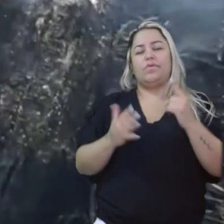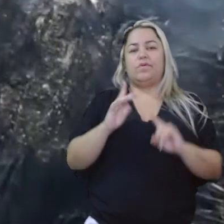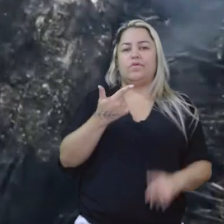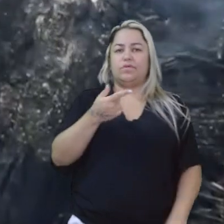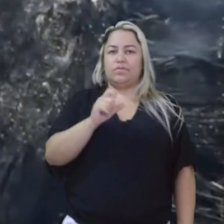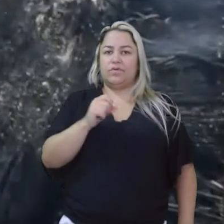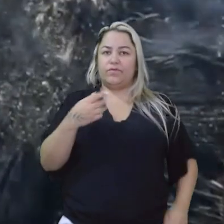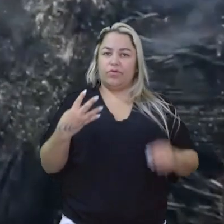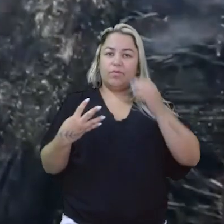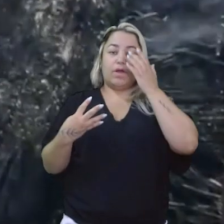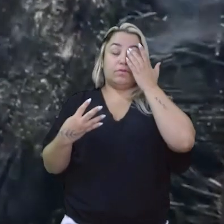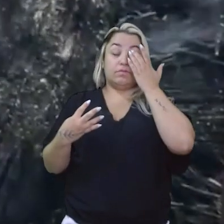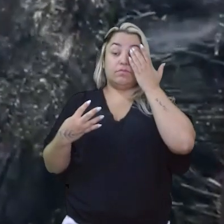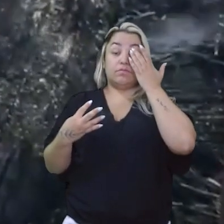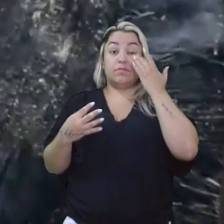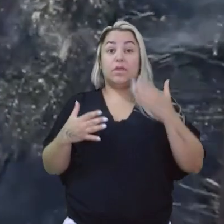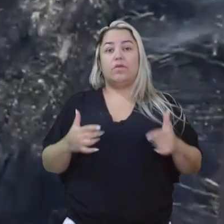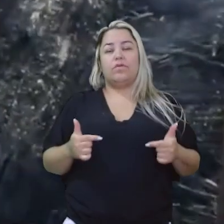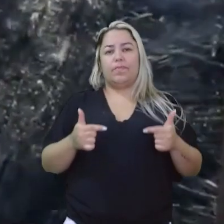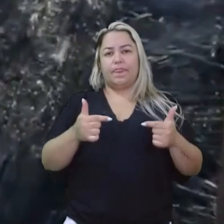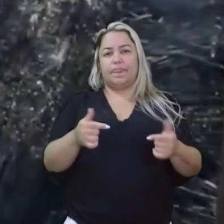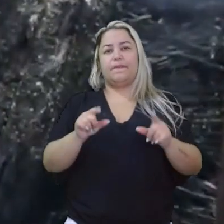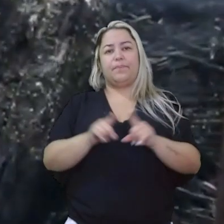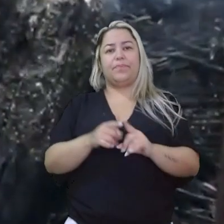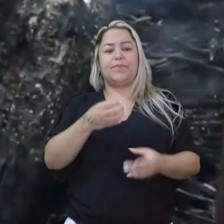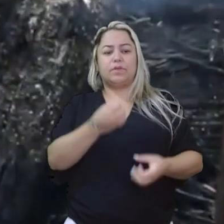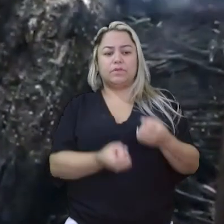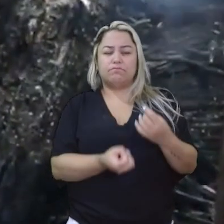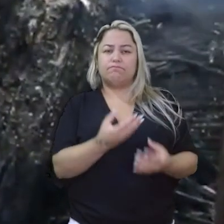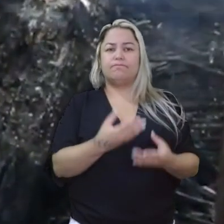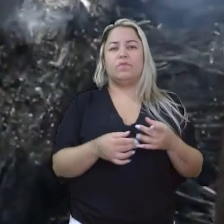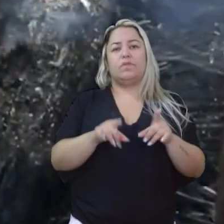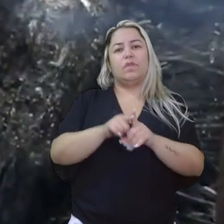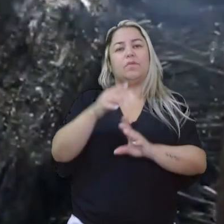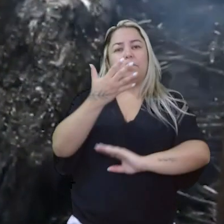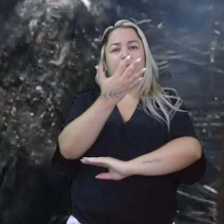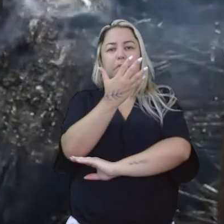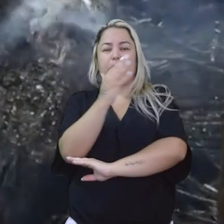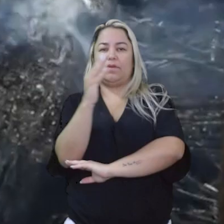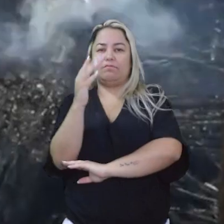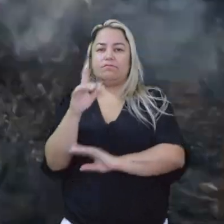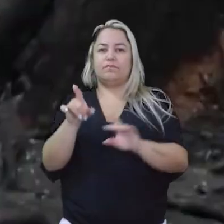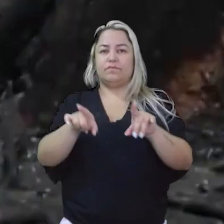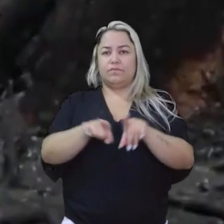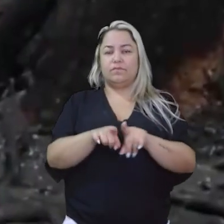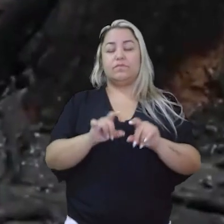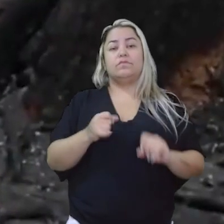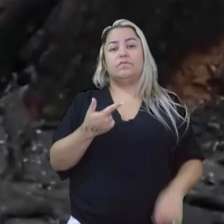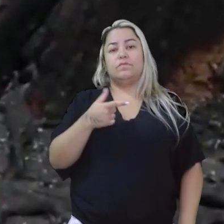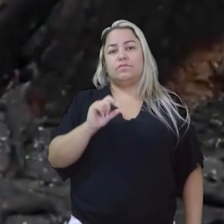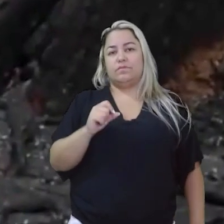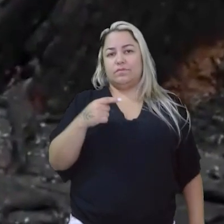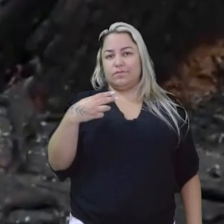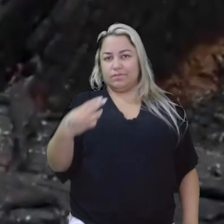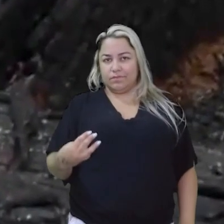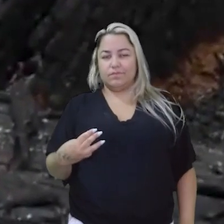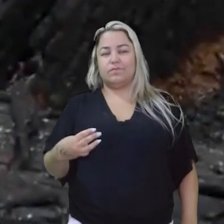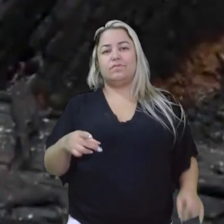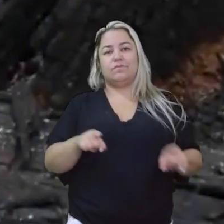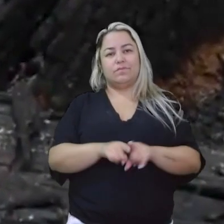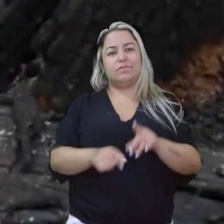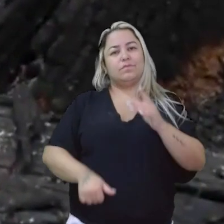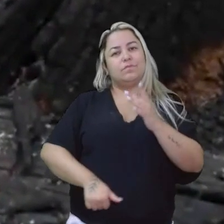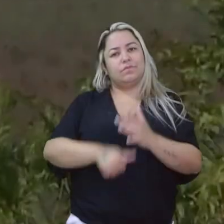de 2024. O enfrentamento dos incêndios florestais também foi intensificado. Em